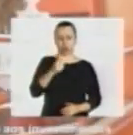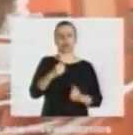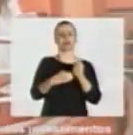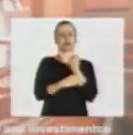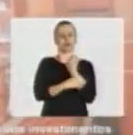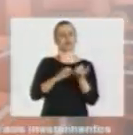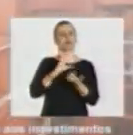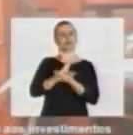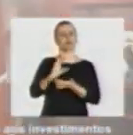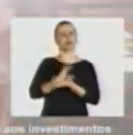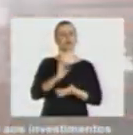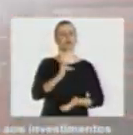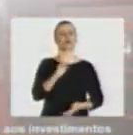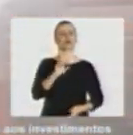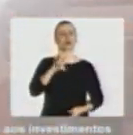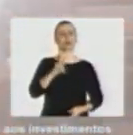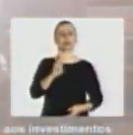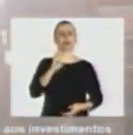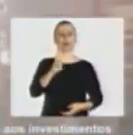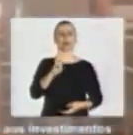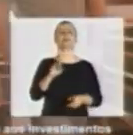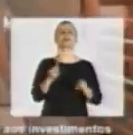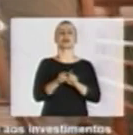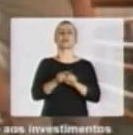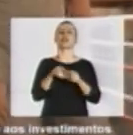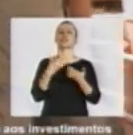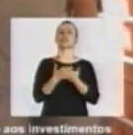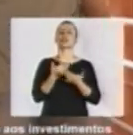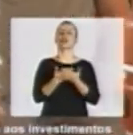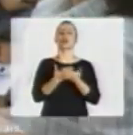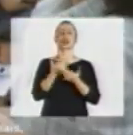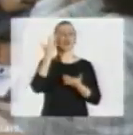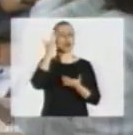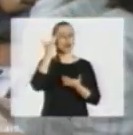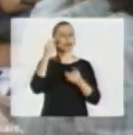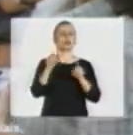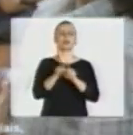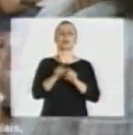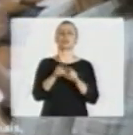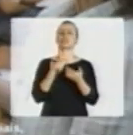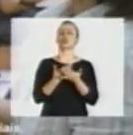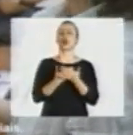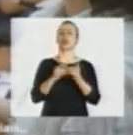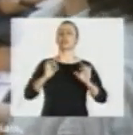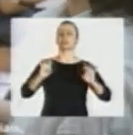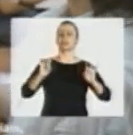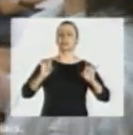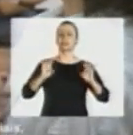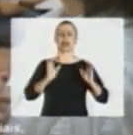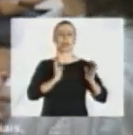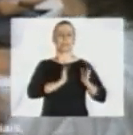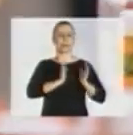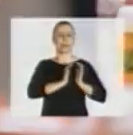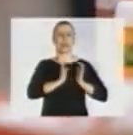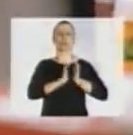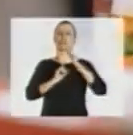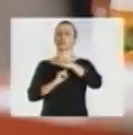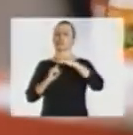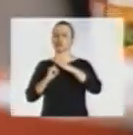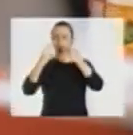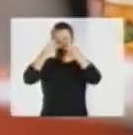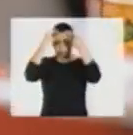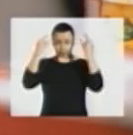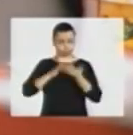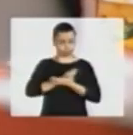7611 garante recursos do fundeb e acesso aos investimentos das escolas regulares às escolas especiais a